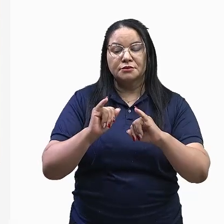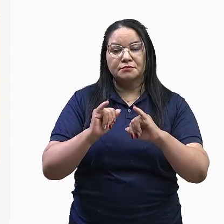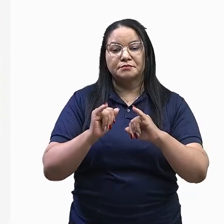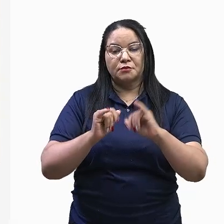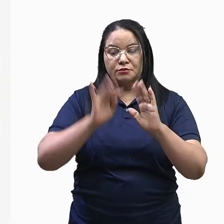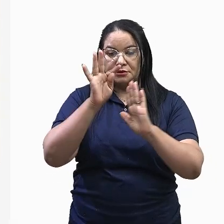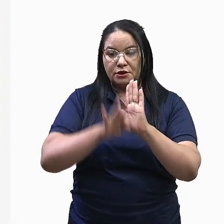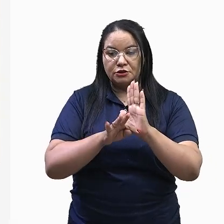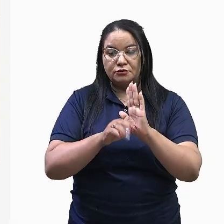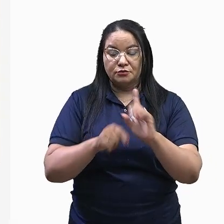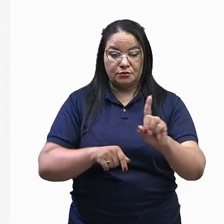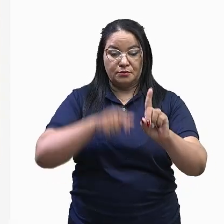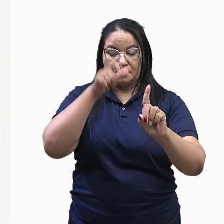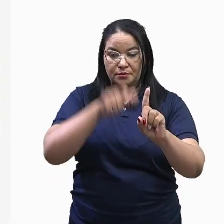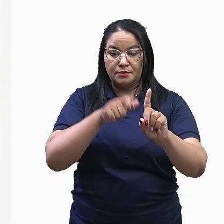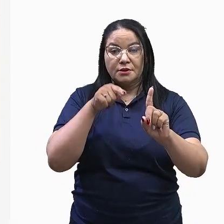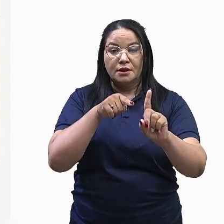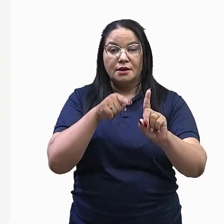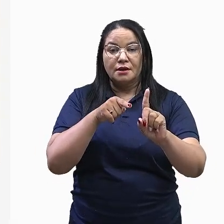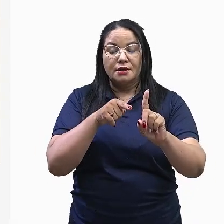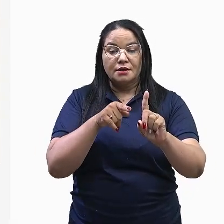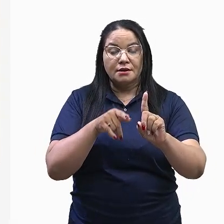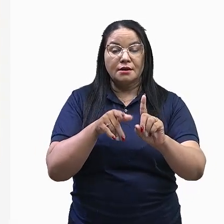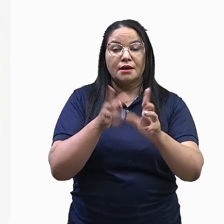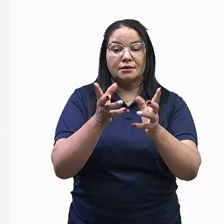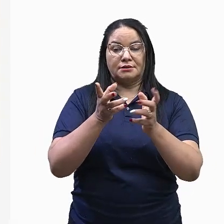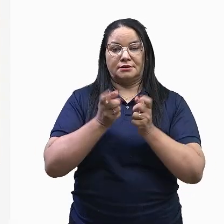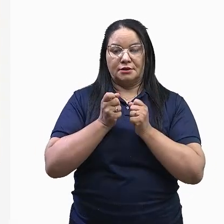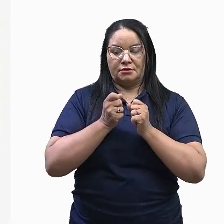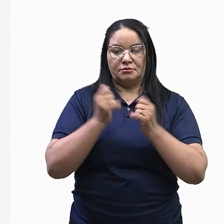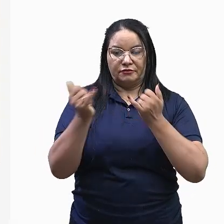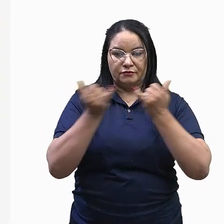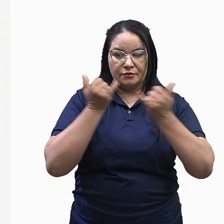texto, e o receptor quem recebe essa informação.